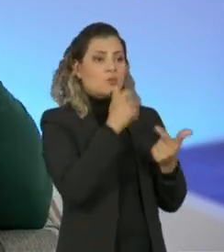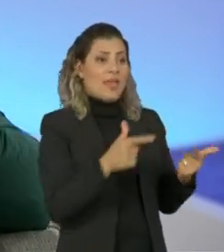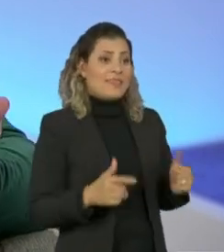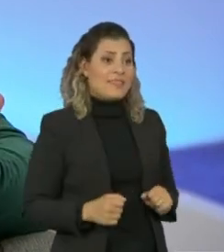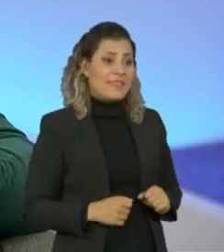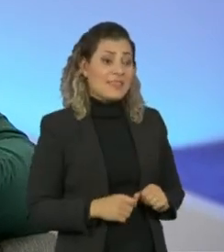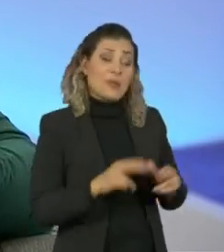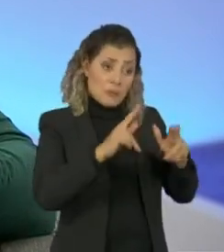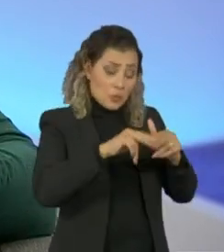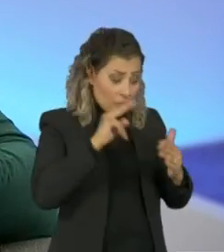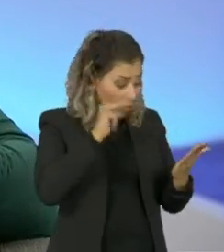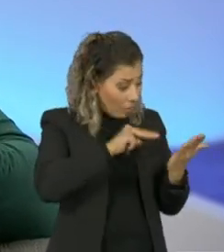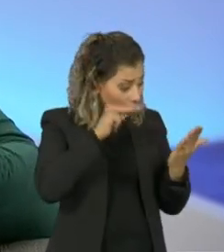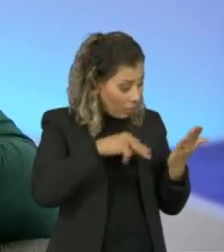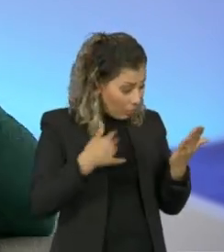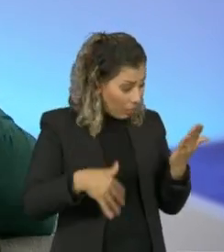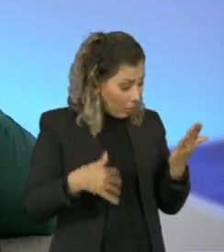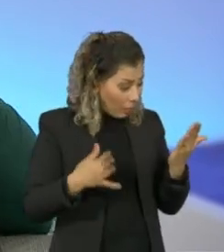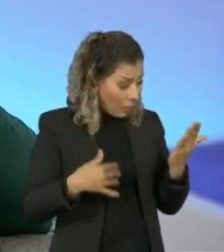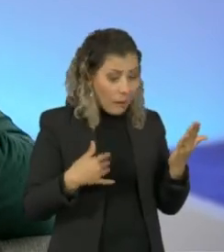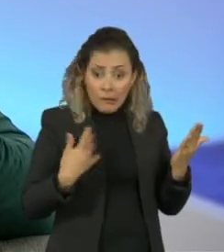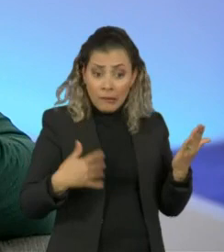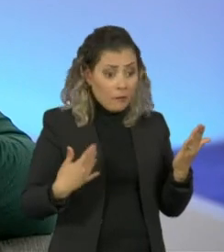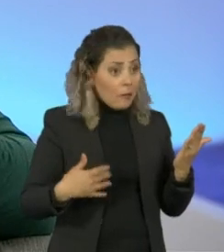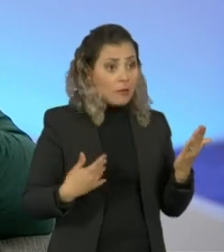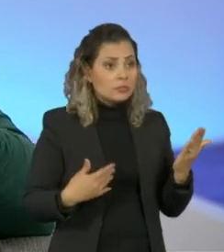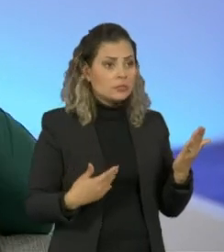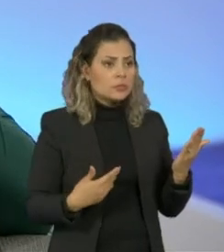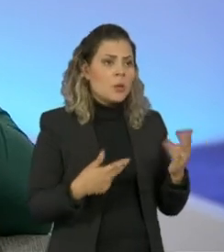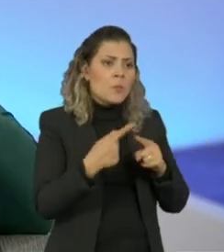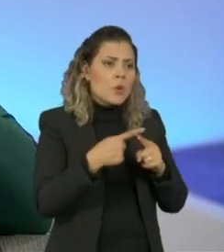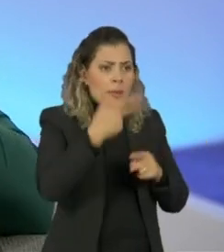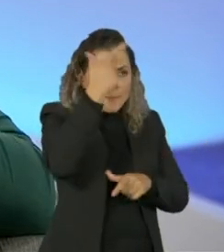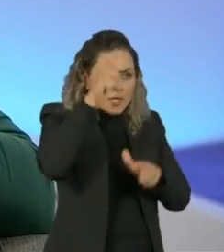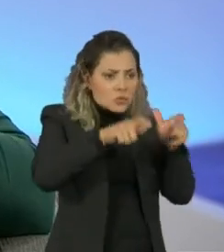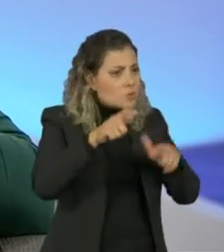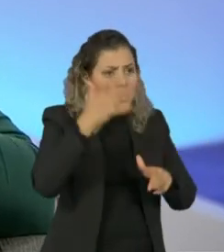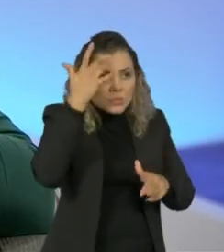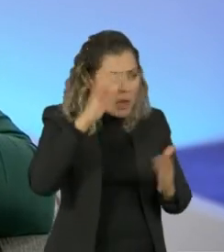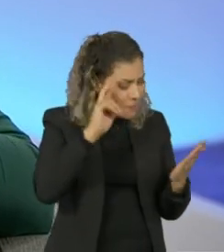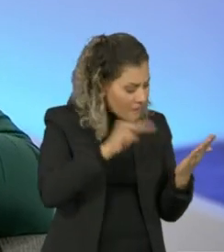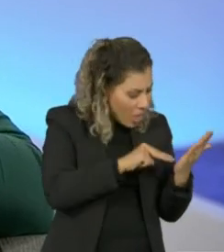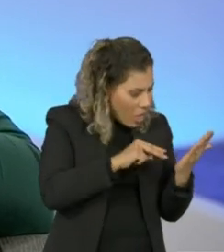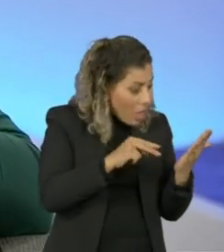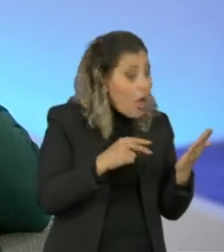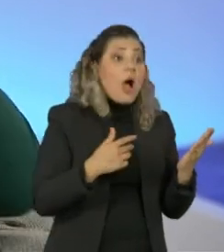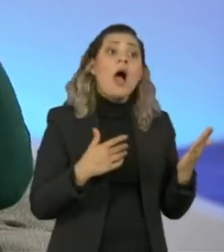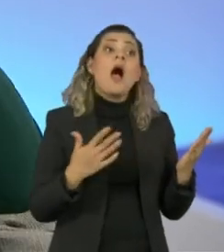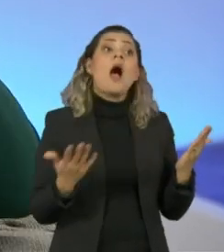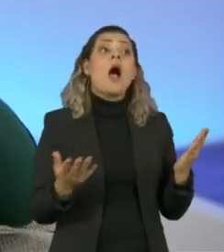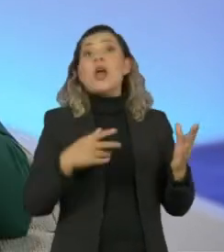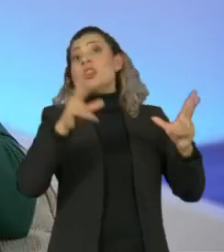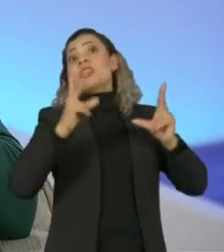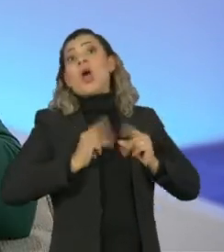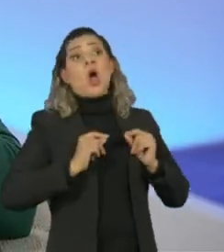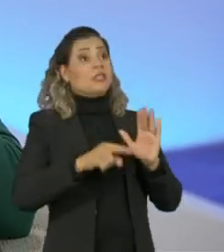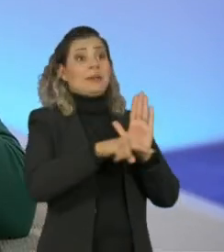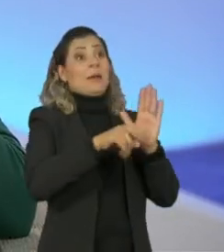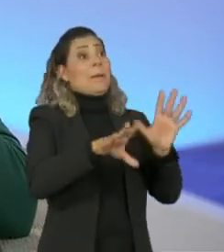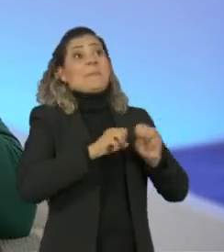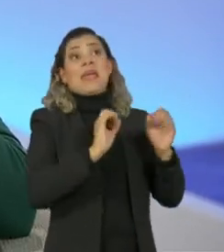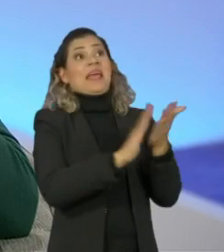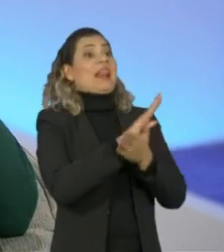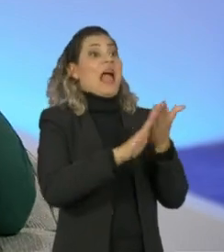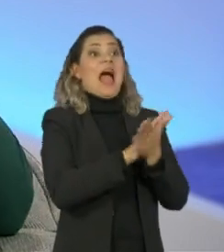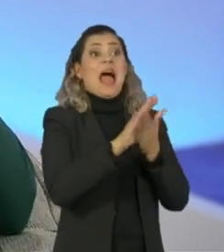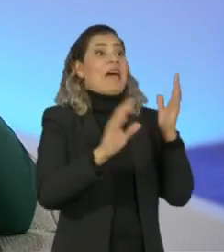a interpretação desses testes ainda piora o quadro, porque pessoas olham o resultado do teste e falam: oba, deu negativo, eu não